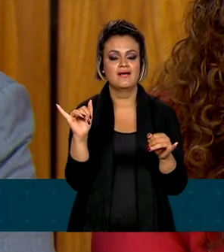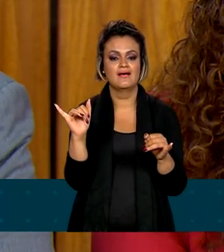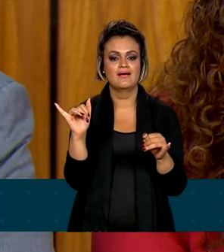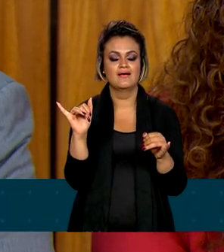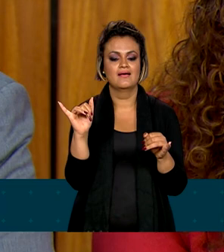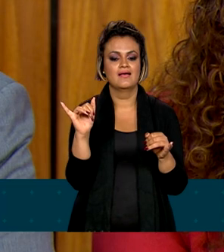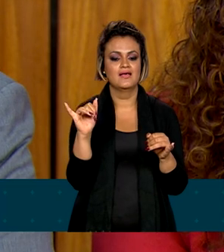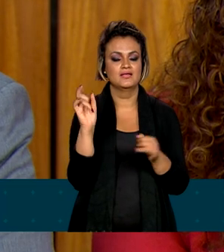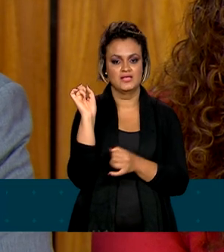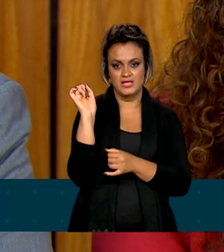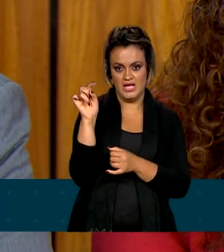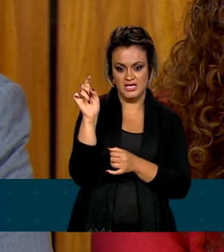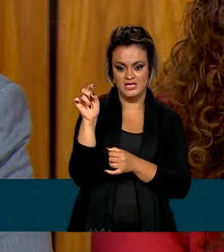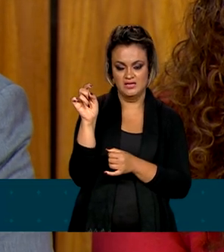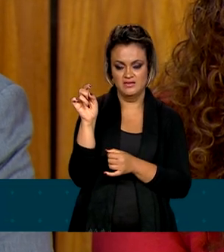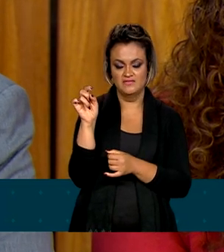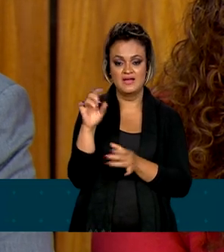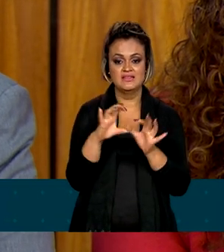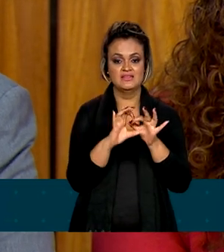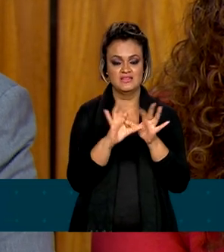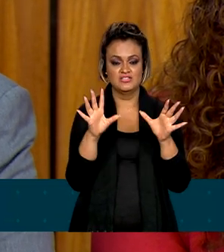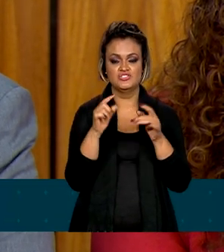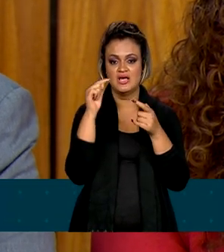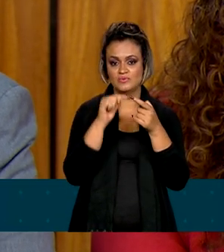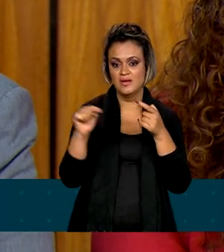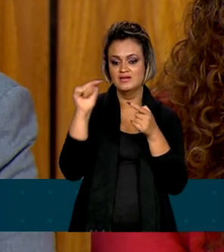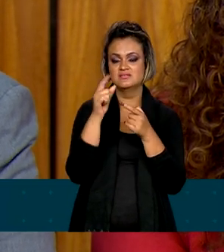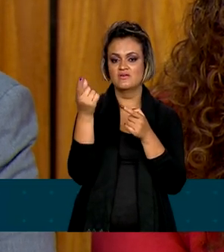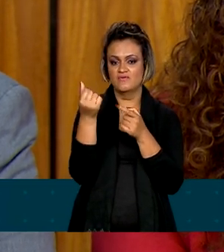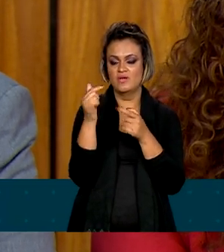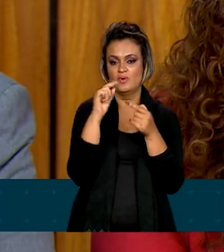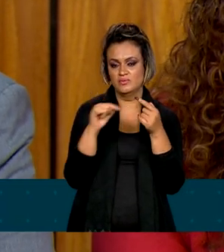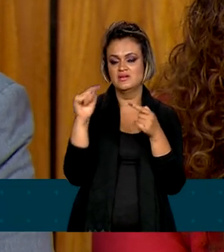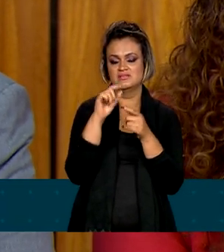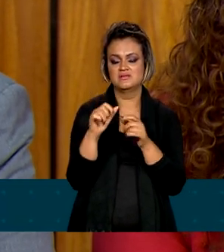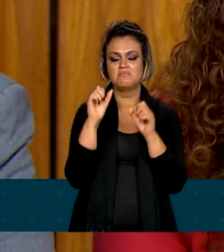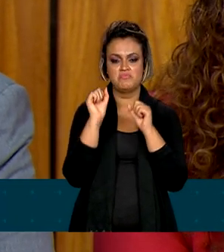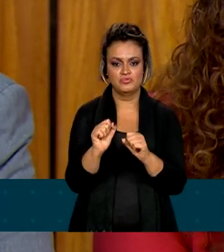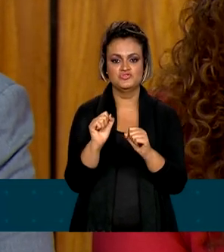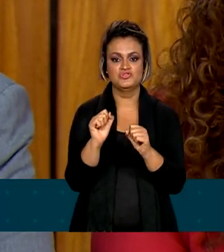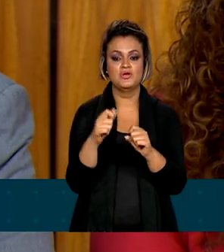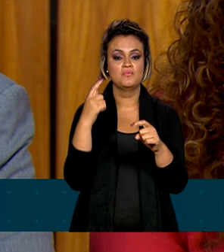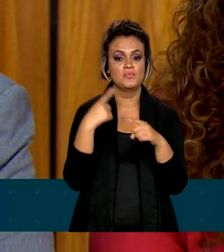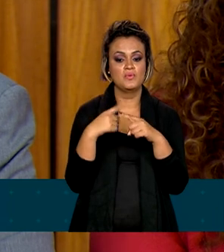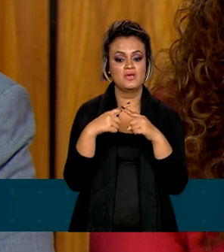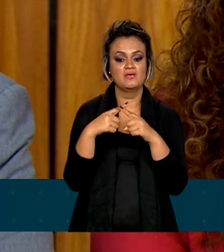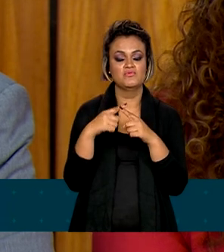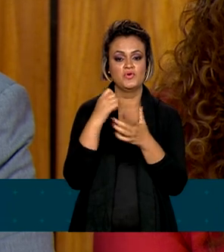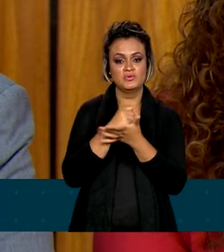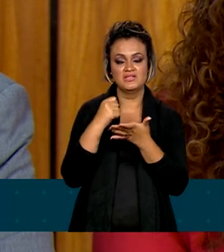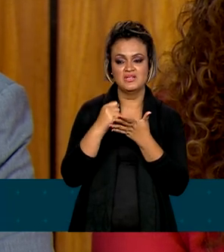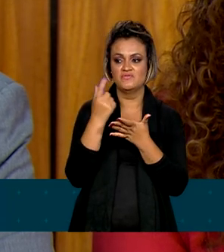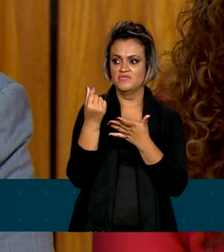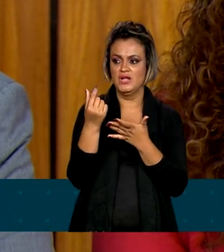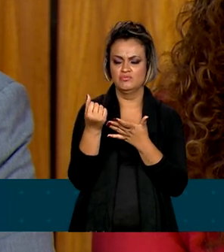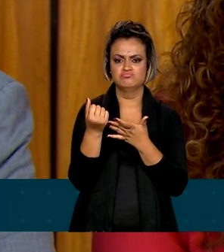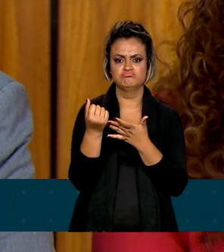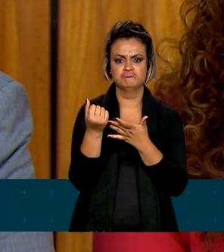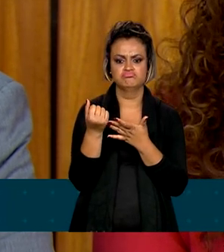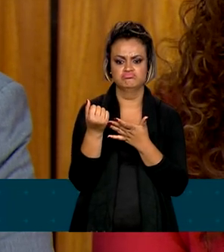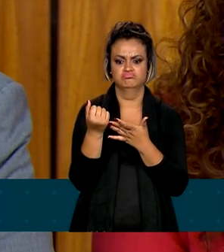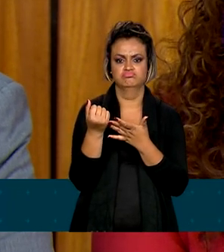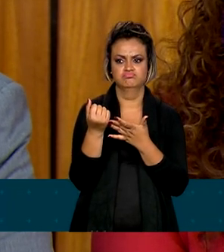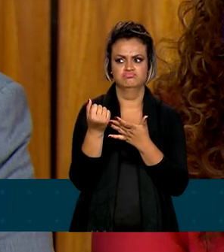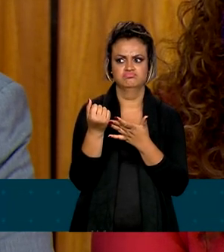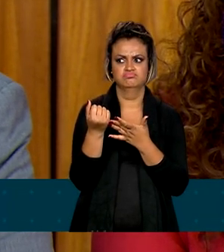ato o senhor vai permitir a atualização do valor dessa obra, porque, contratada pelo valor histórico que foi,